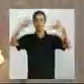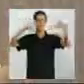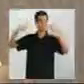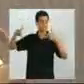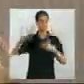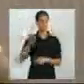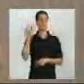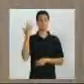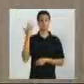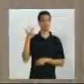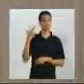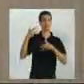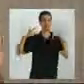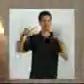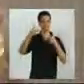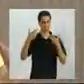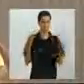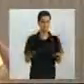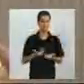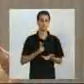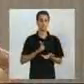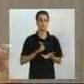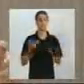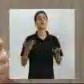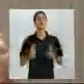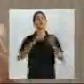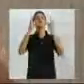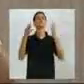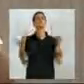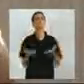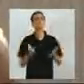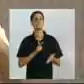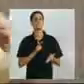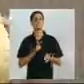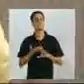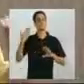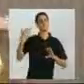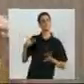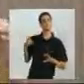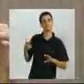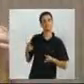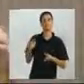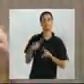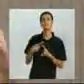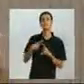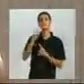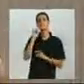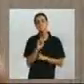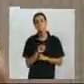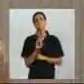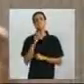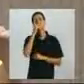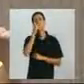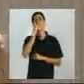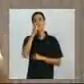atrás e quanto nós temos agora, que tecnologia se usava, que tecnologia usamos agora, para não deixar essa conta feita